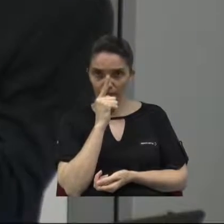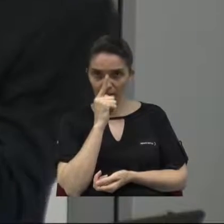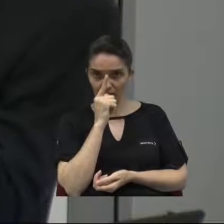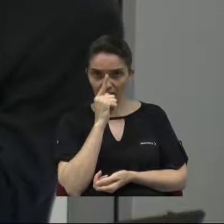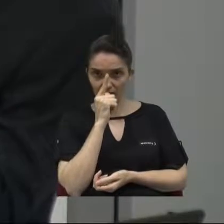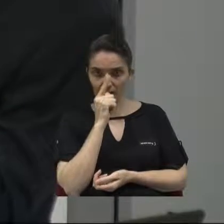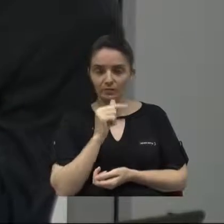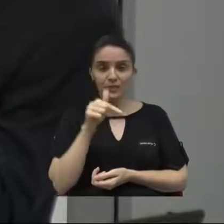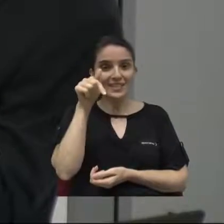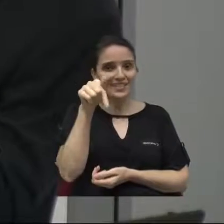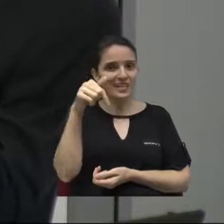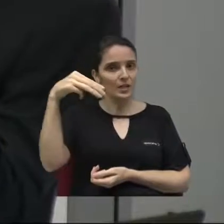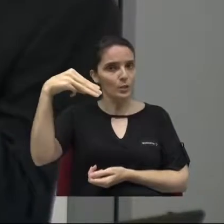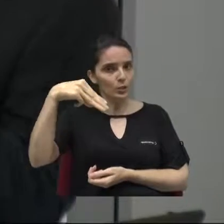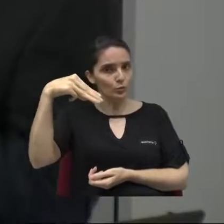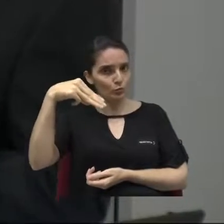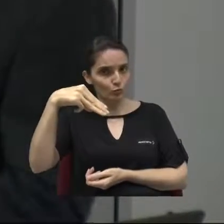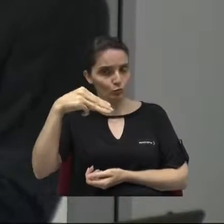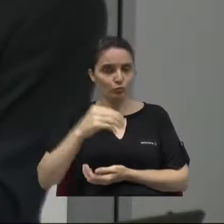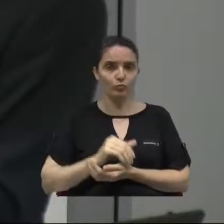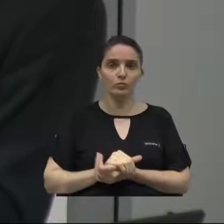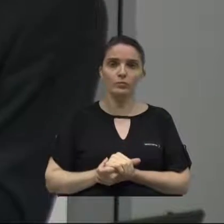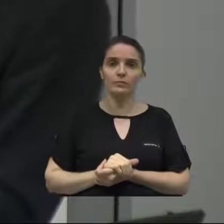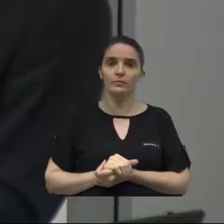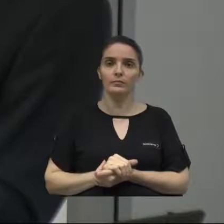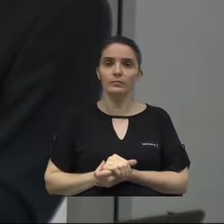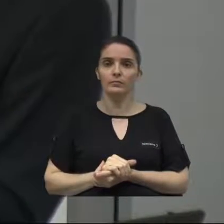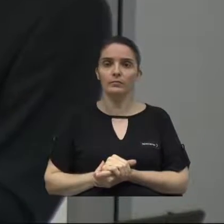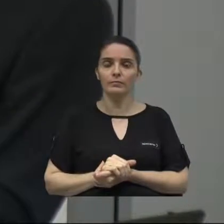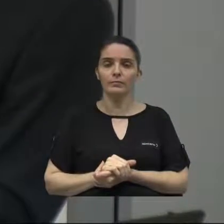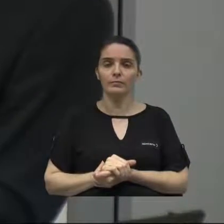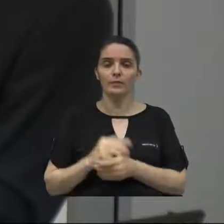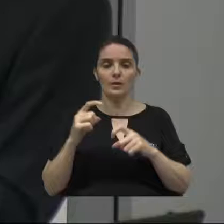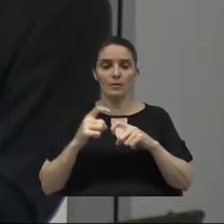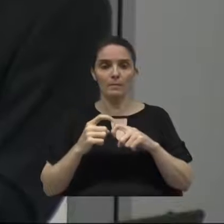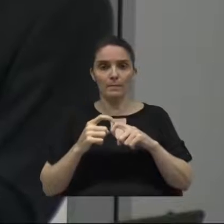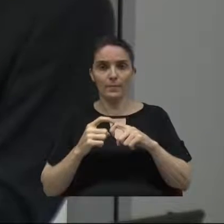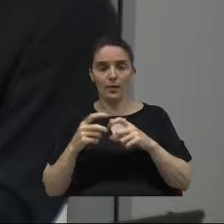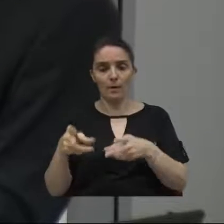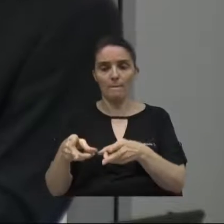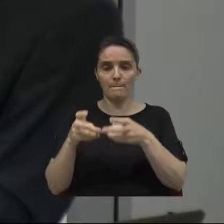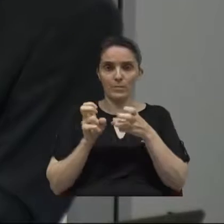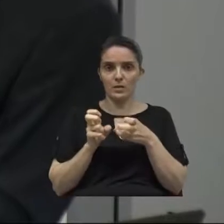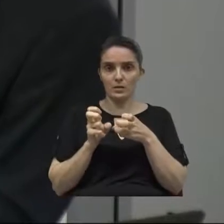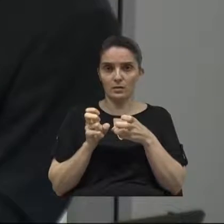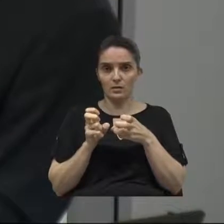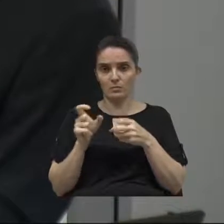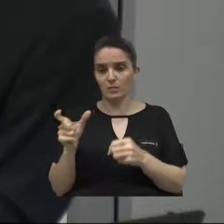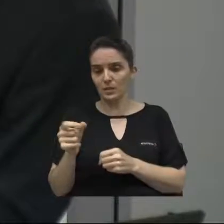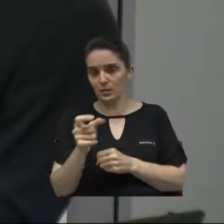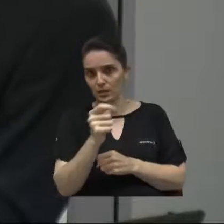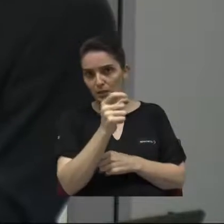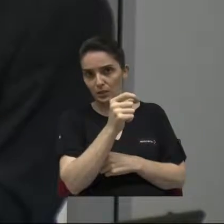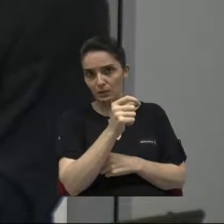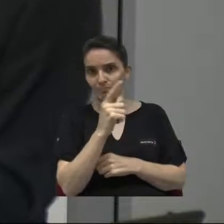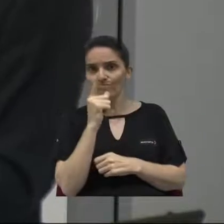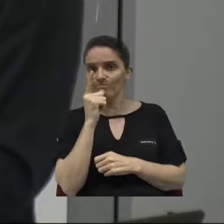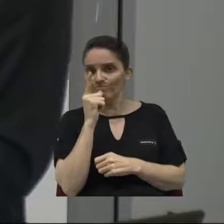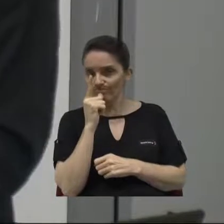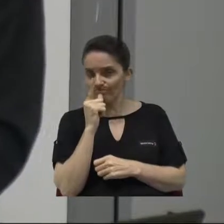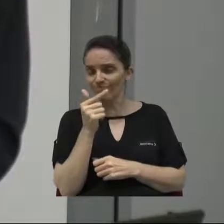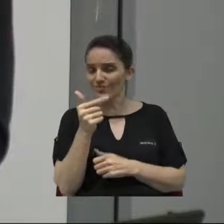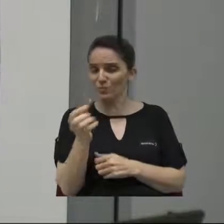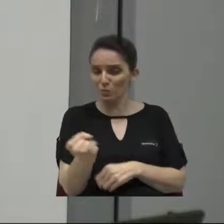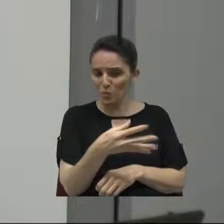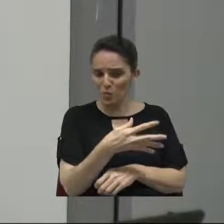minutos, vereador Cleiton, é feito um diagnóstico novo de câncer de próstata. E a